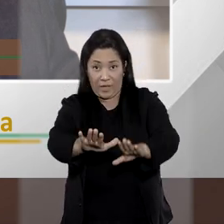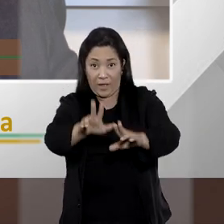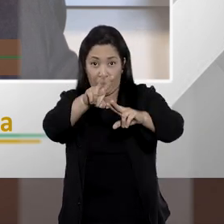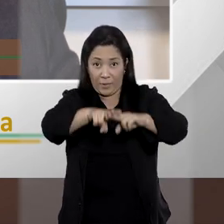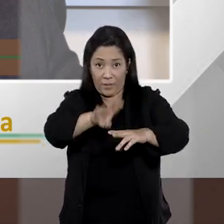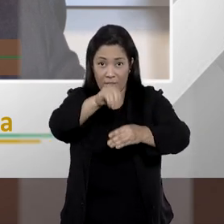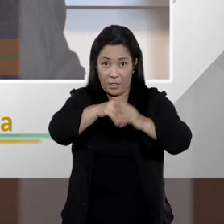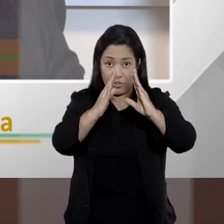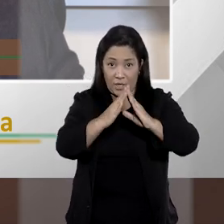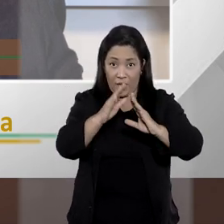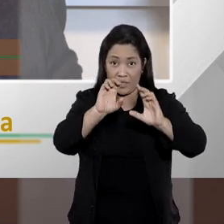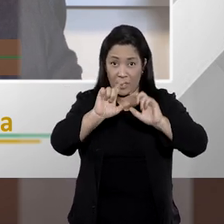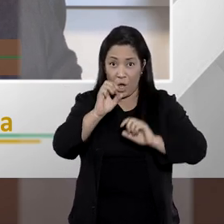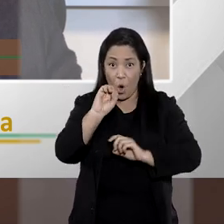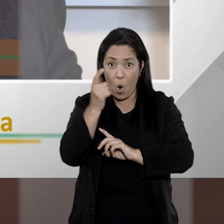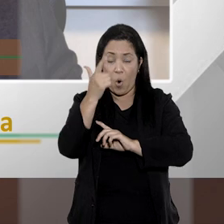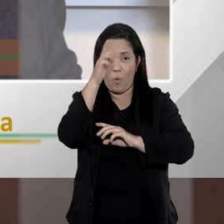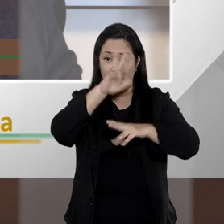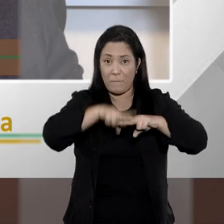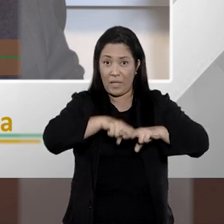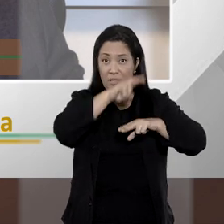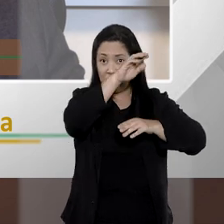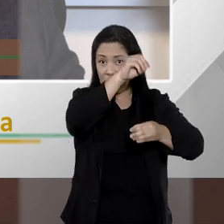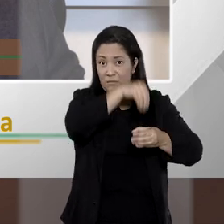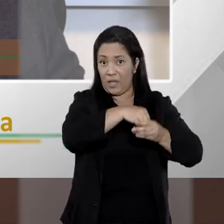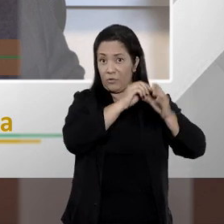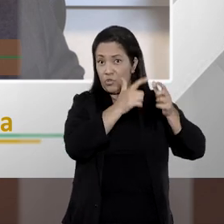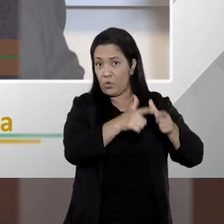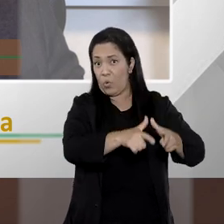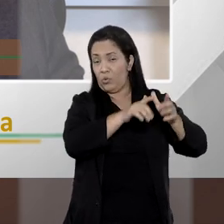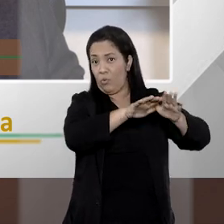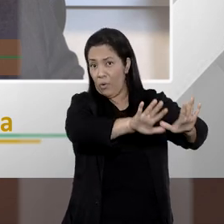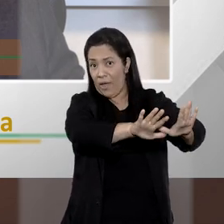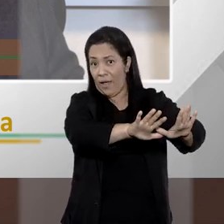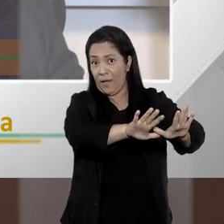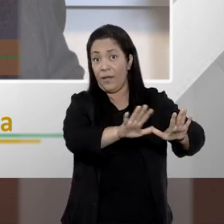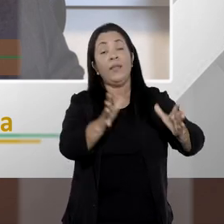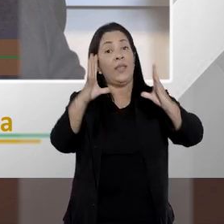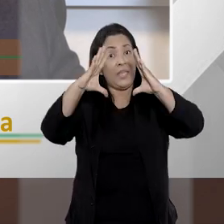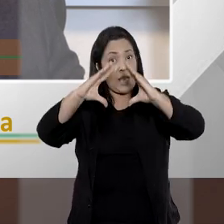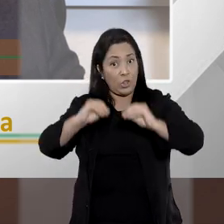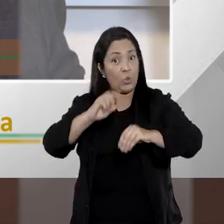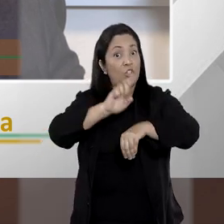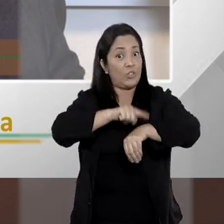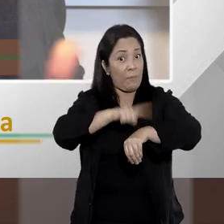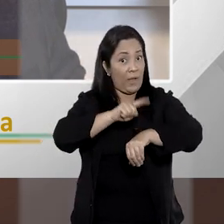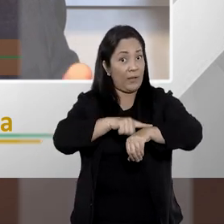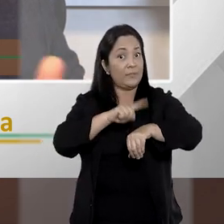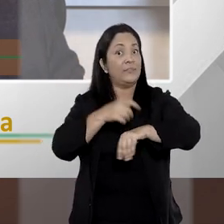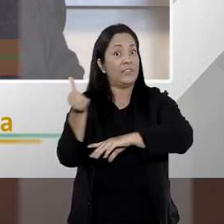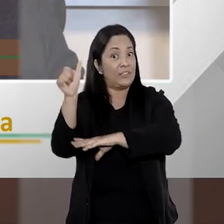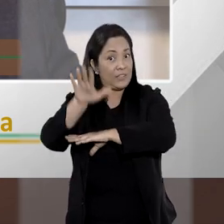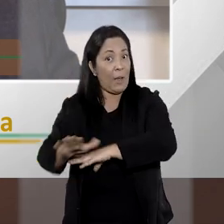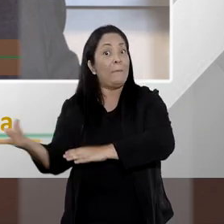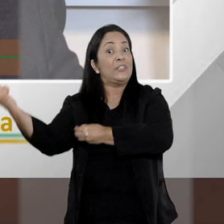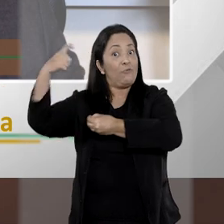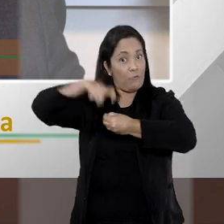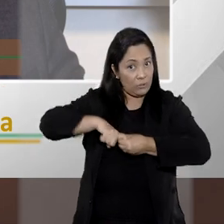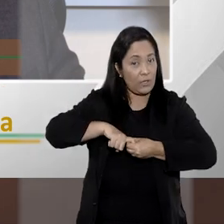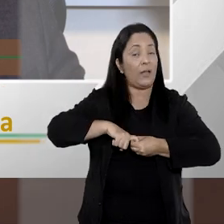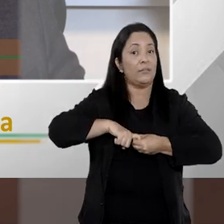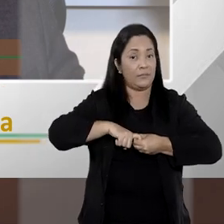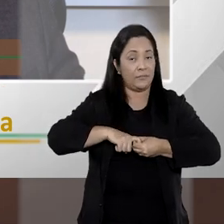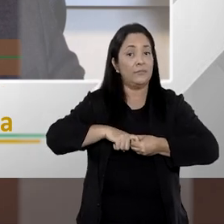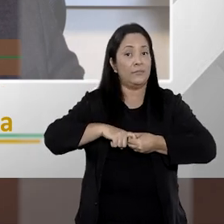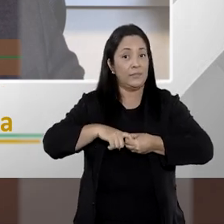deve ser transformado de horas em dias a fim de se possibilitar o reconhecimento dos benefícios